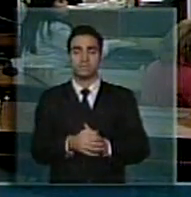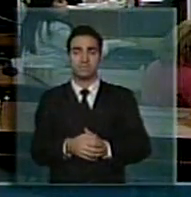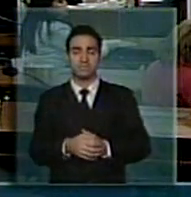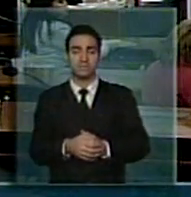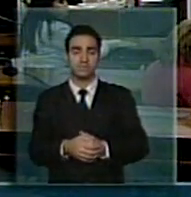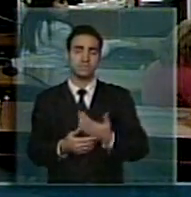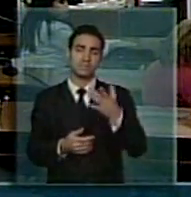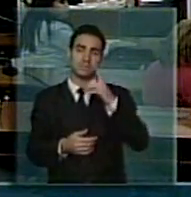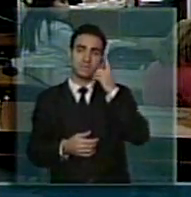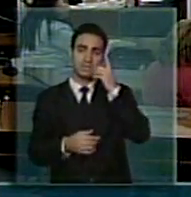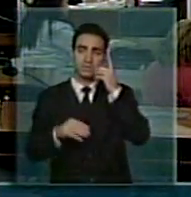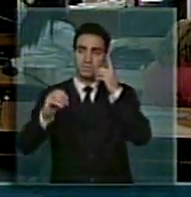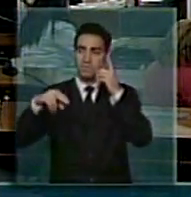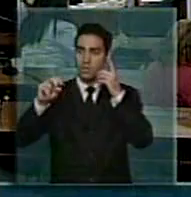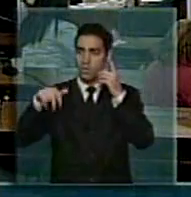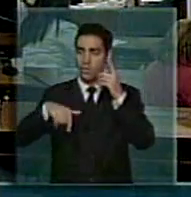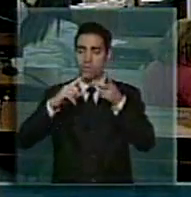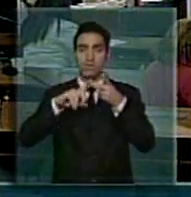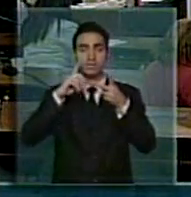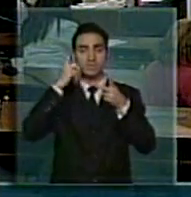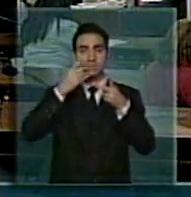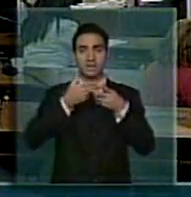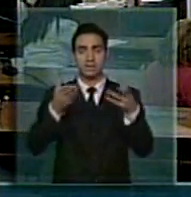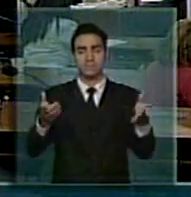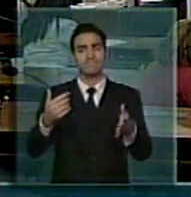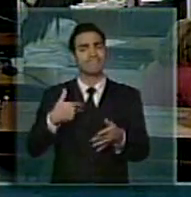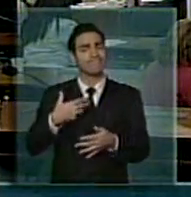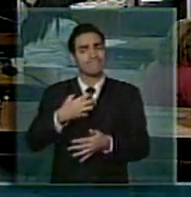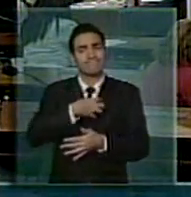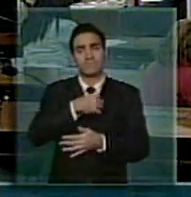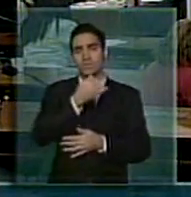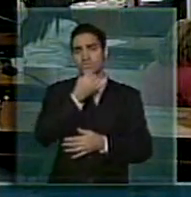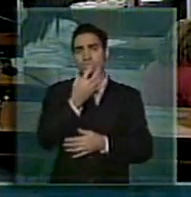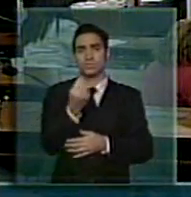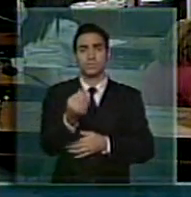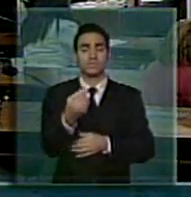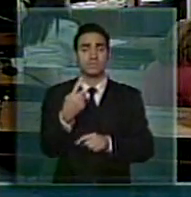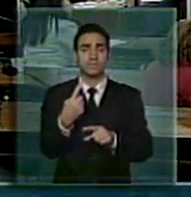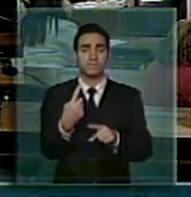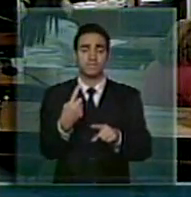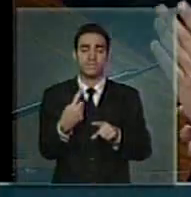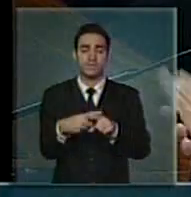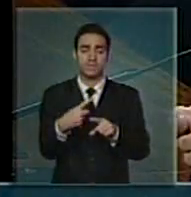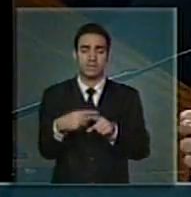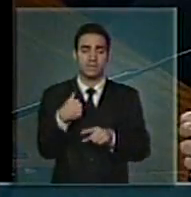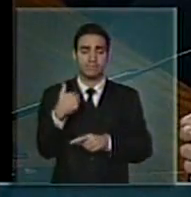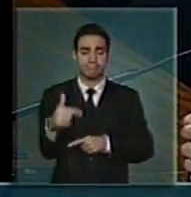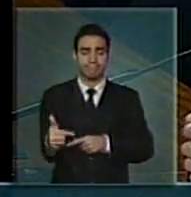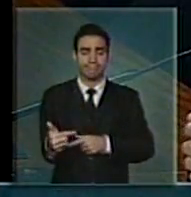Deputado Molon, senhoras deputadas e deputados, eu lamento profundamente não